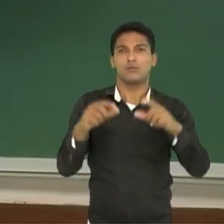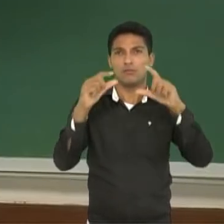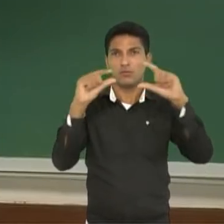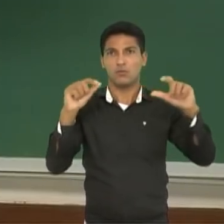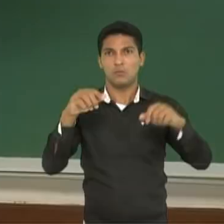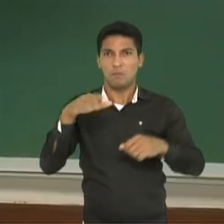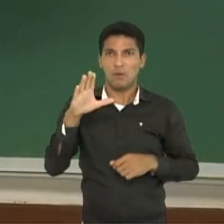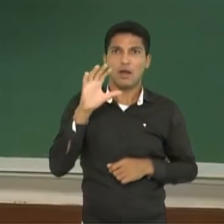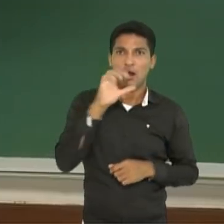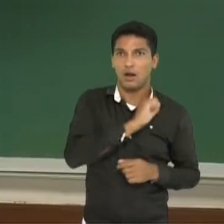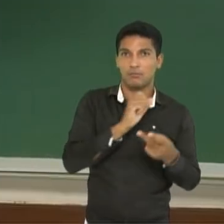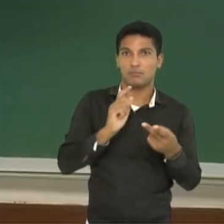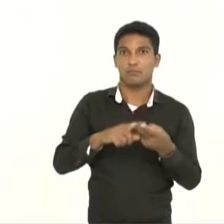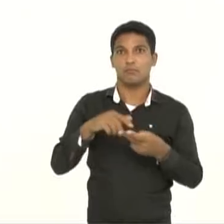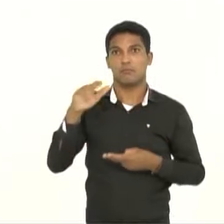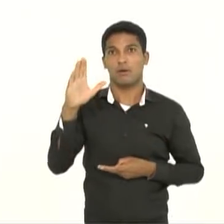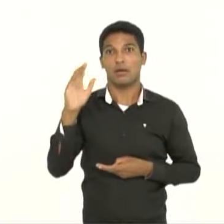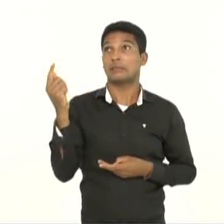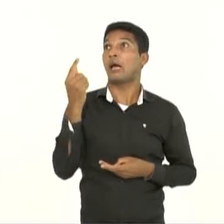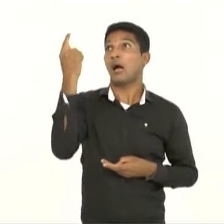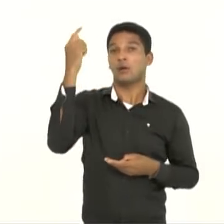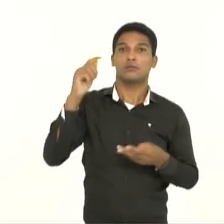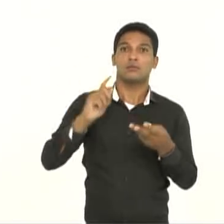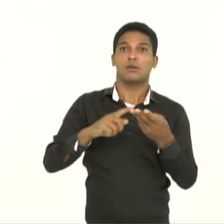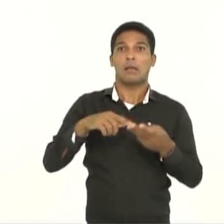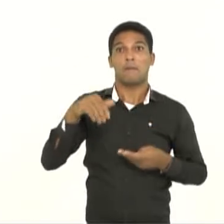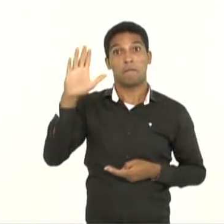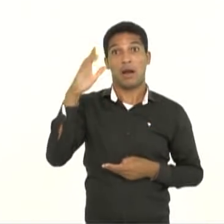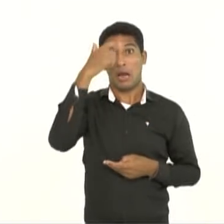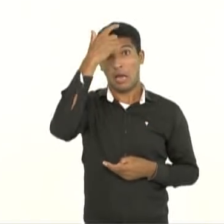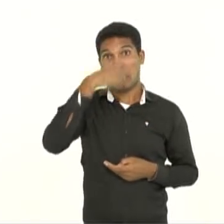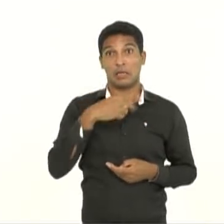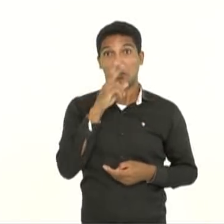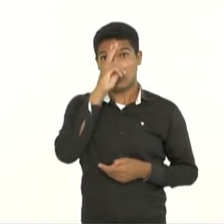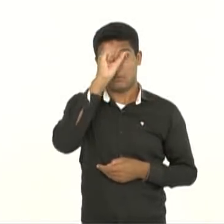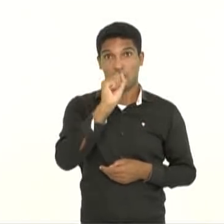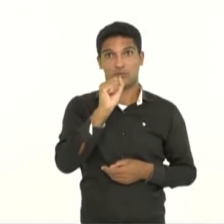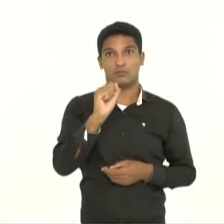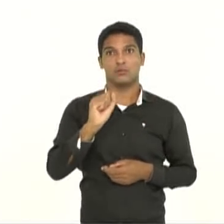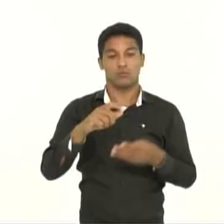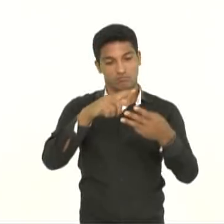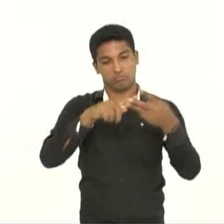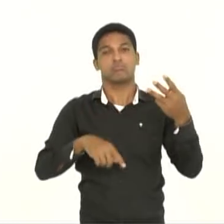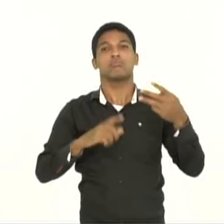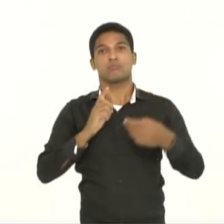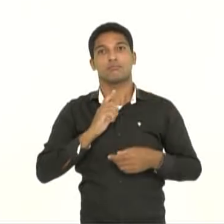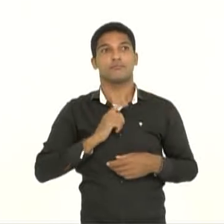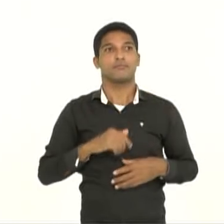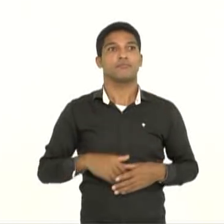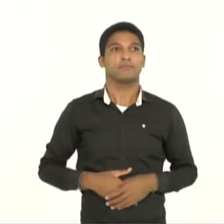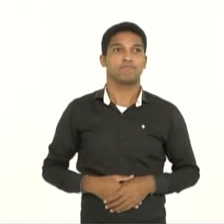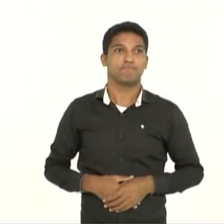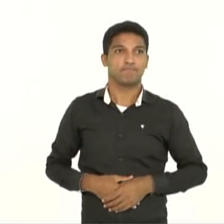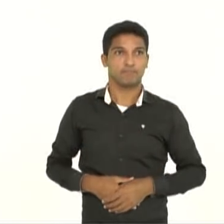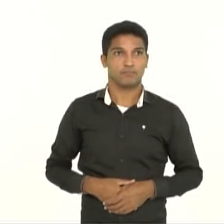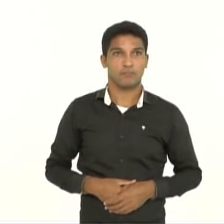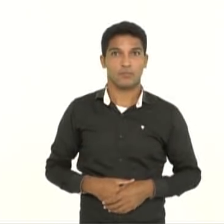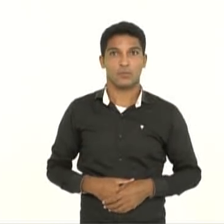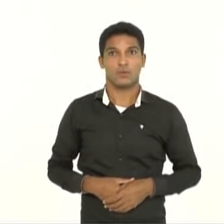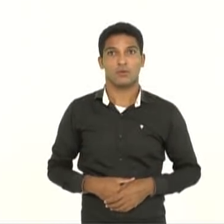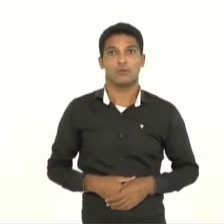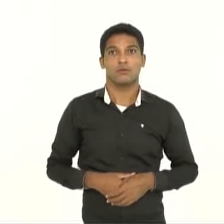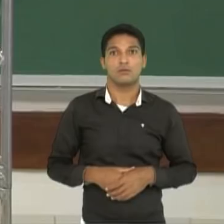mas que sempre a gente está voltando neles, conhecendo um pouco mais e sempre podendo ter a chance